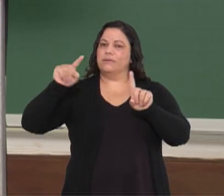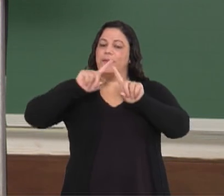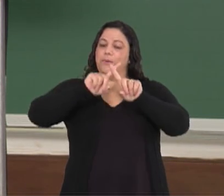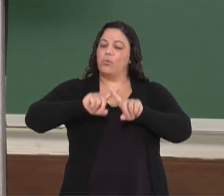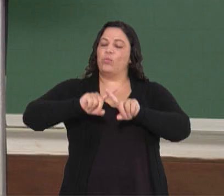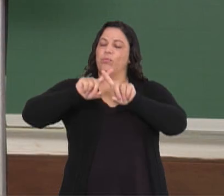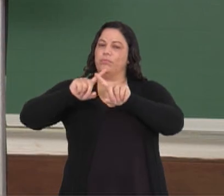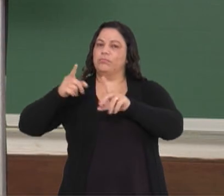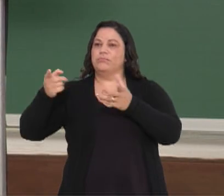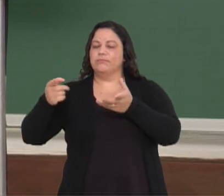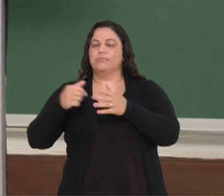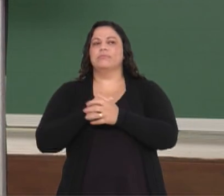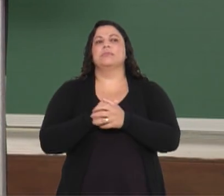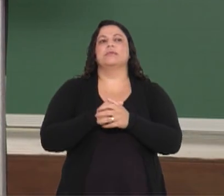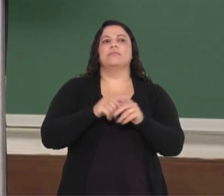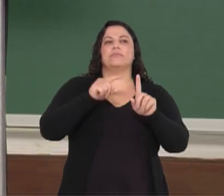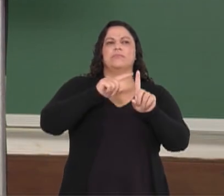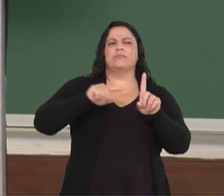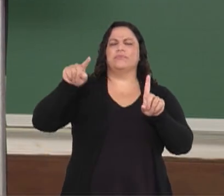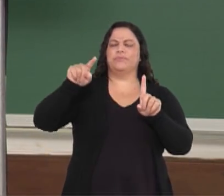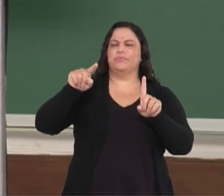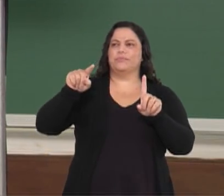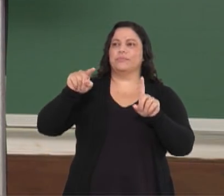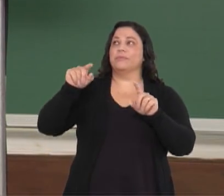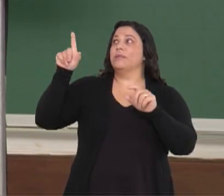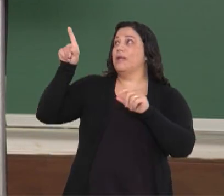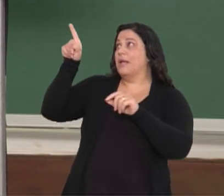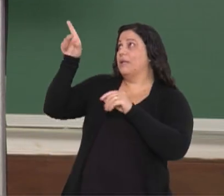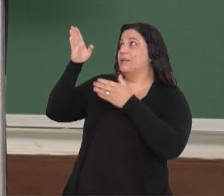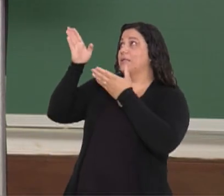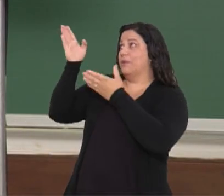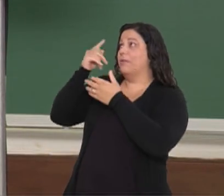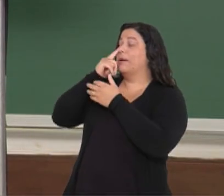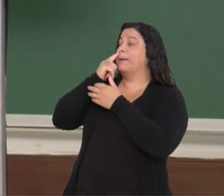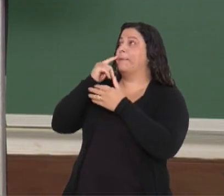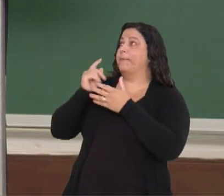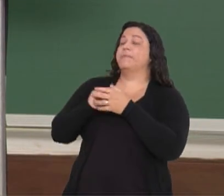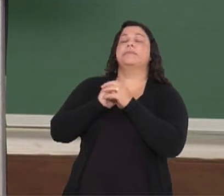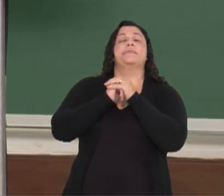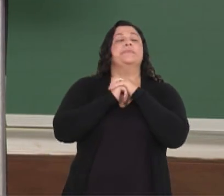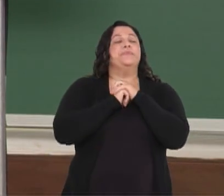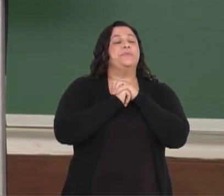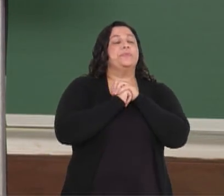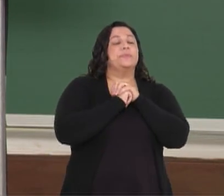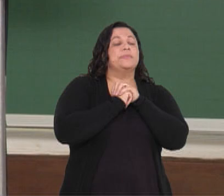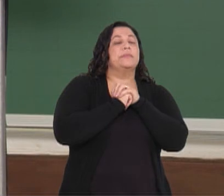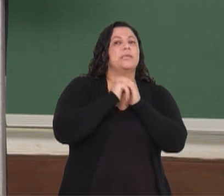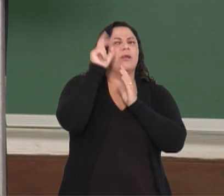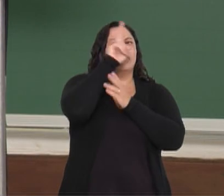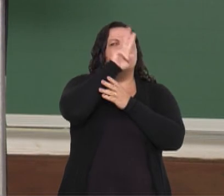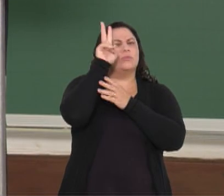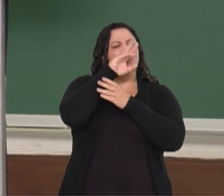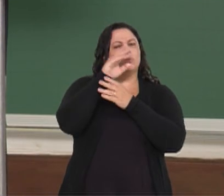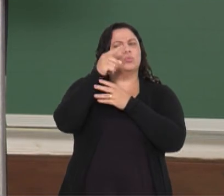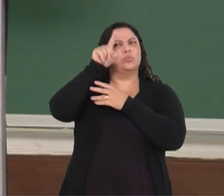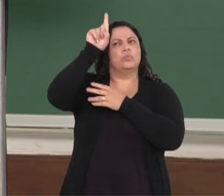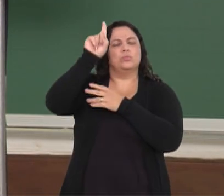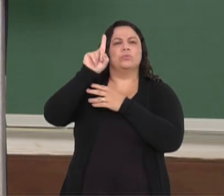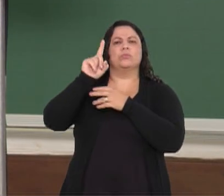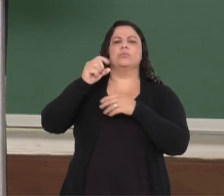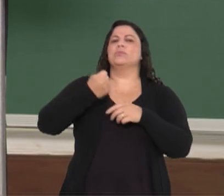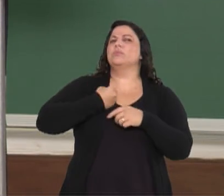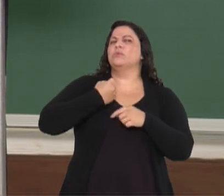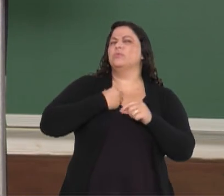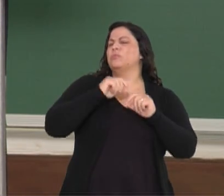mais menos 1, 0. Crio essa estrutura, lembrando então, o último número será o meu...